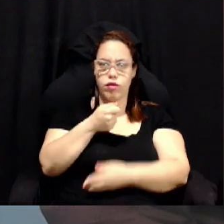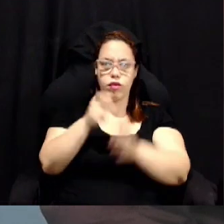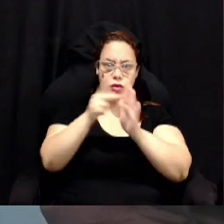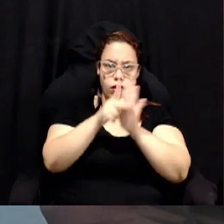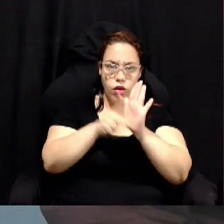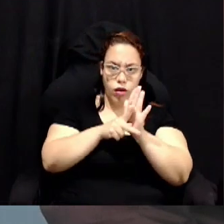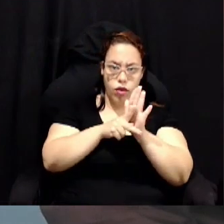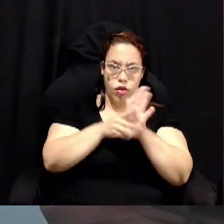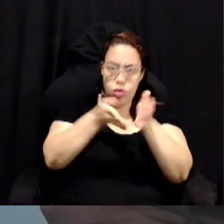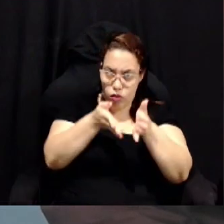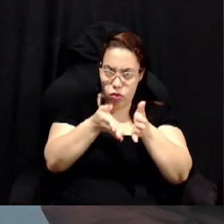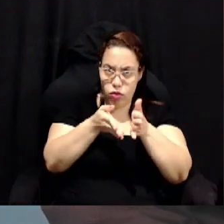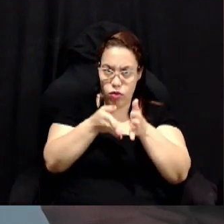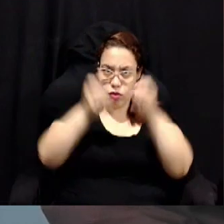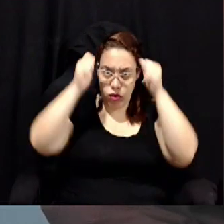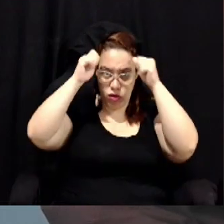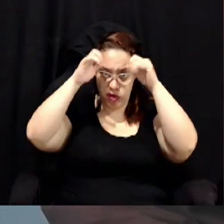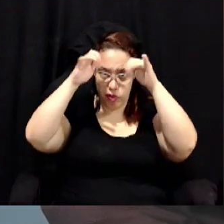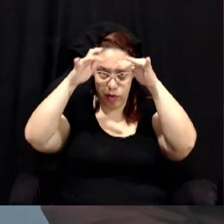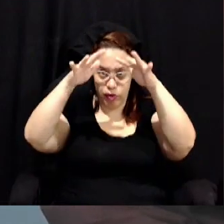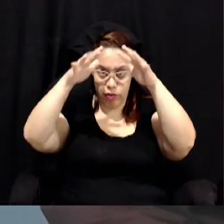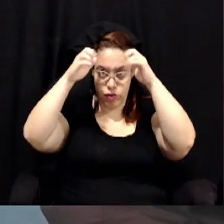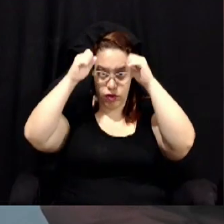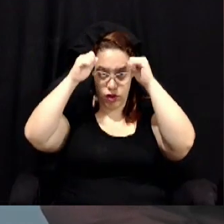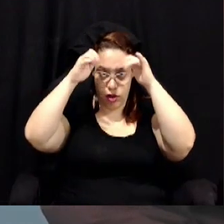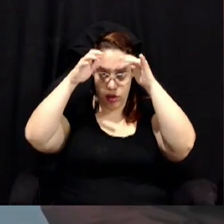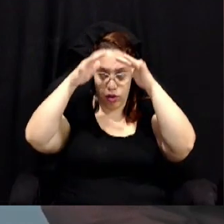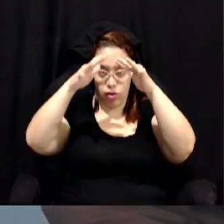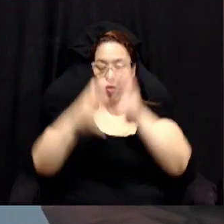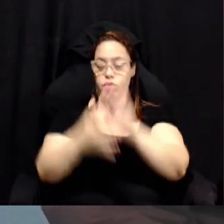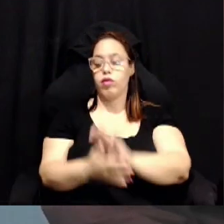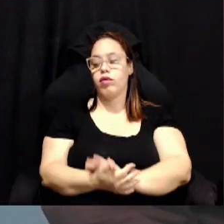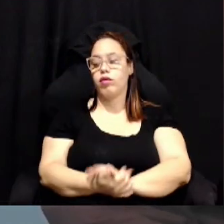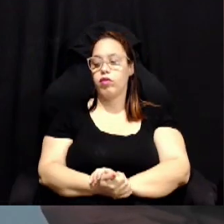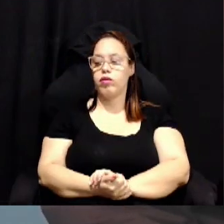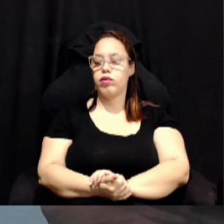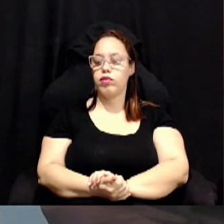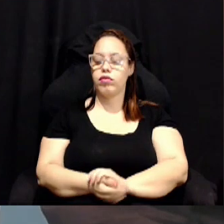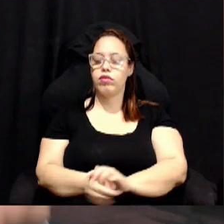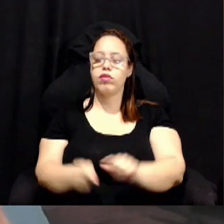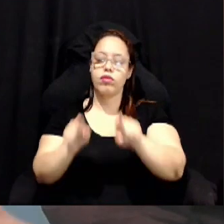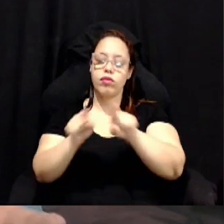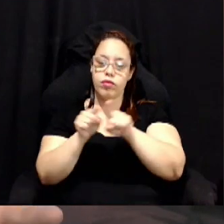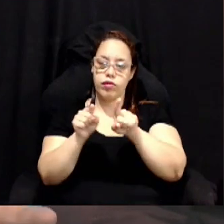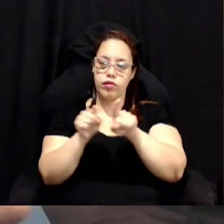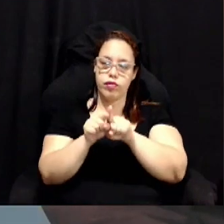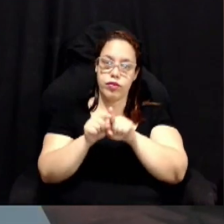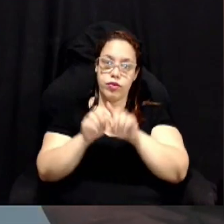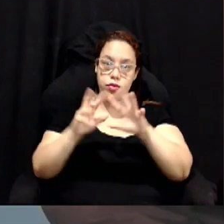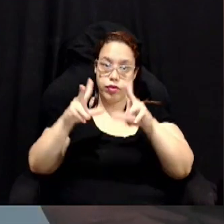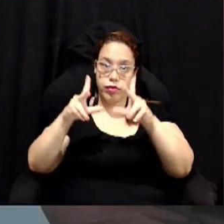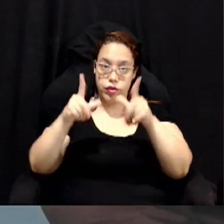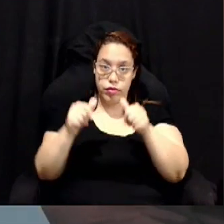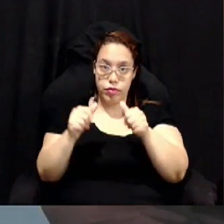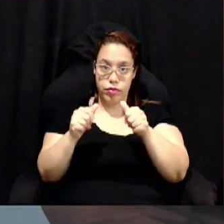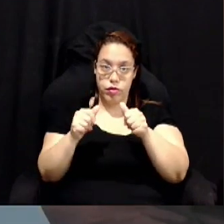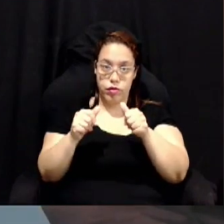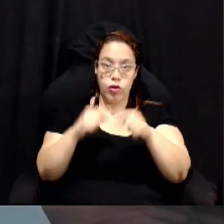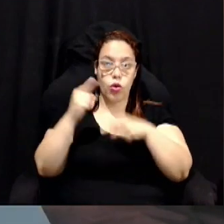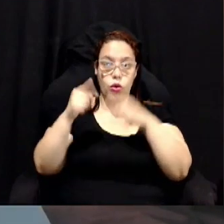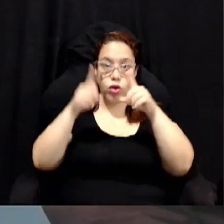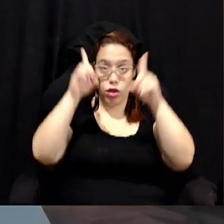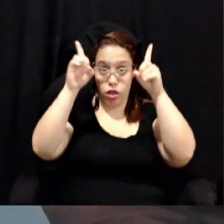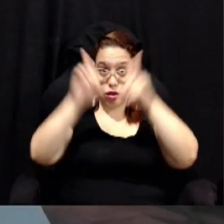autismo, que tem um aspecto autista, nós também tentamos englobar outras deficiências. Então